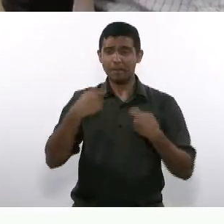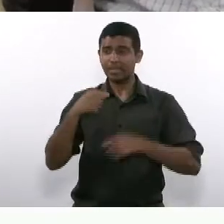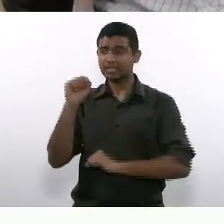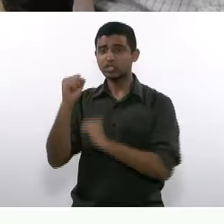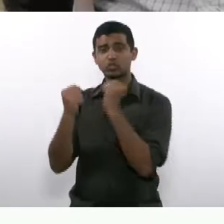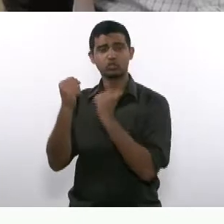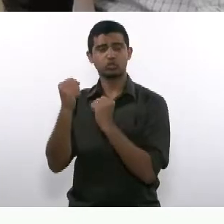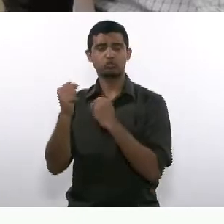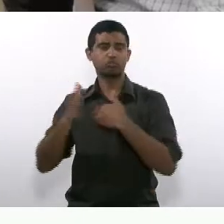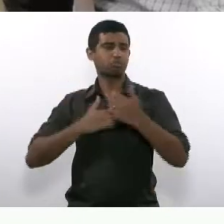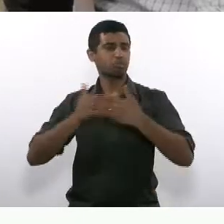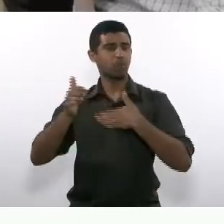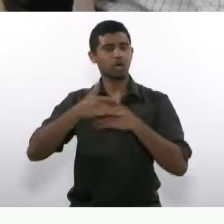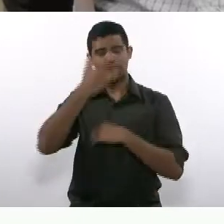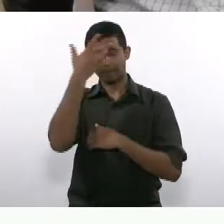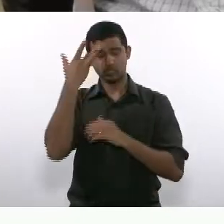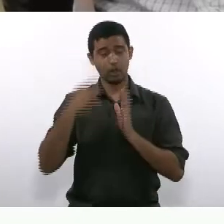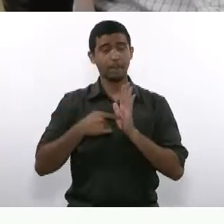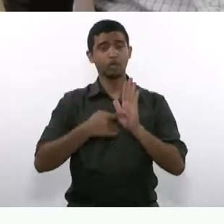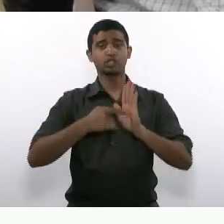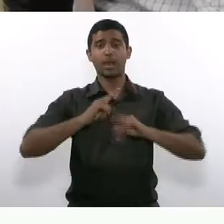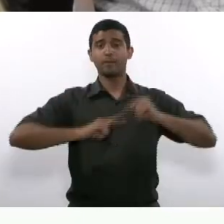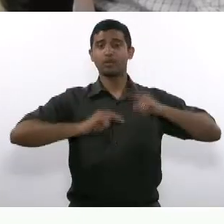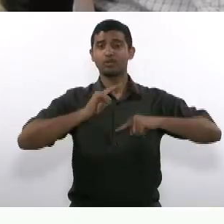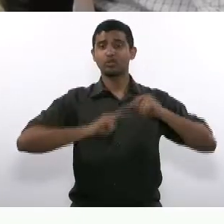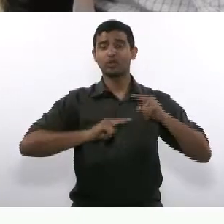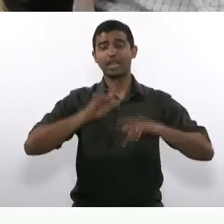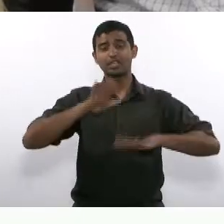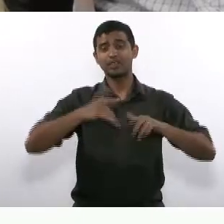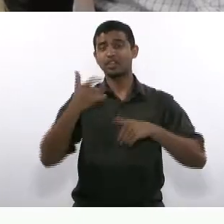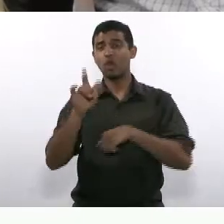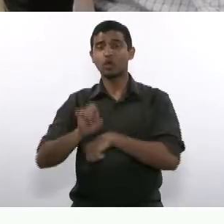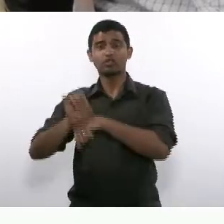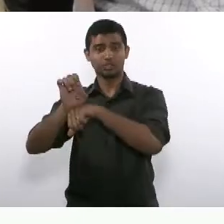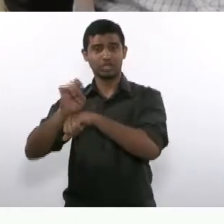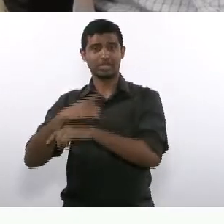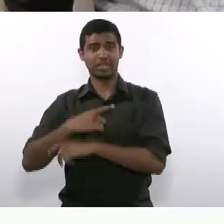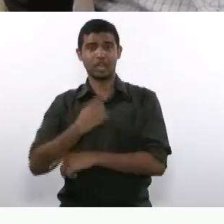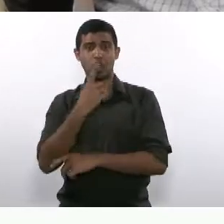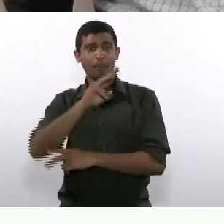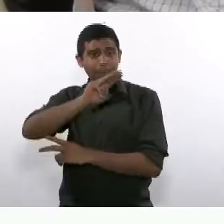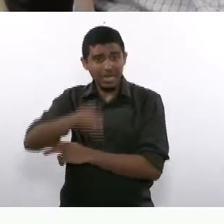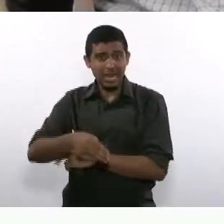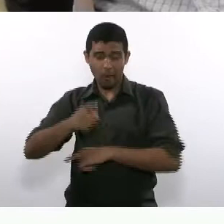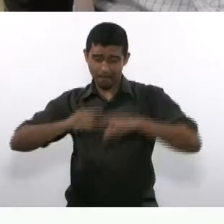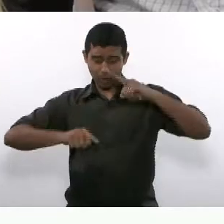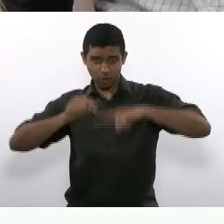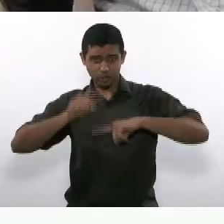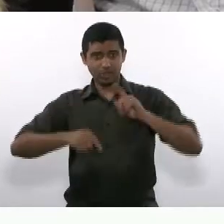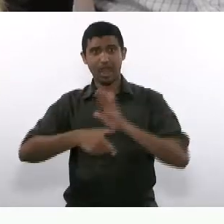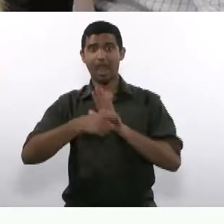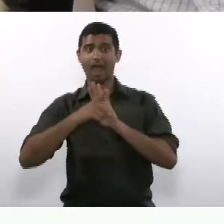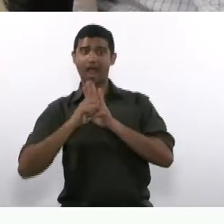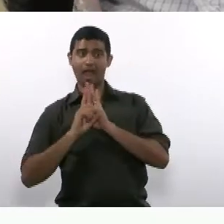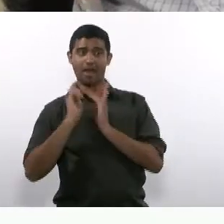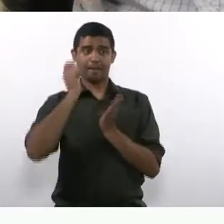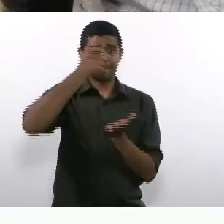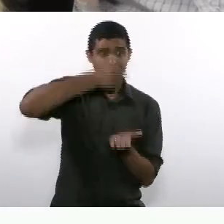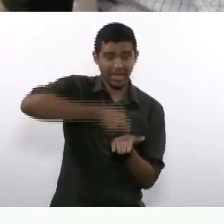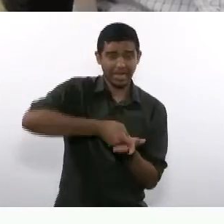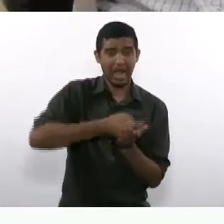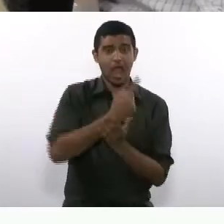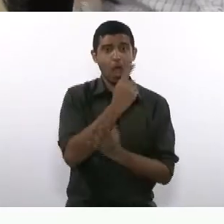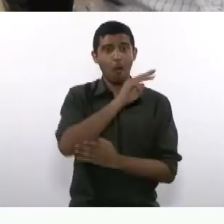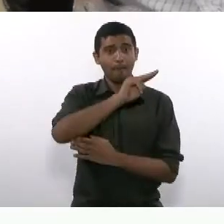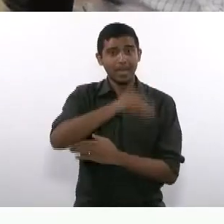que viesse de fora do Rio de Janeiro, se ele trouxesse 1 milhão em mercadoria, ele teria que pagar antecipadamente em cima de 1,5